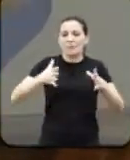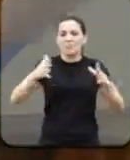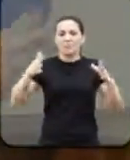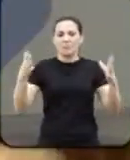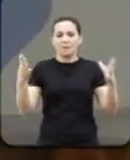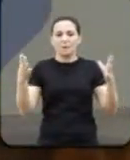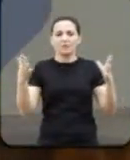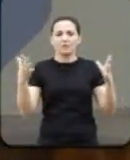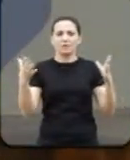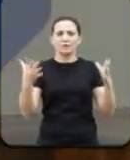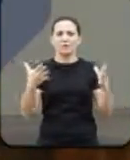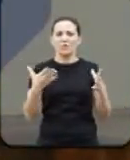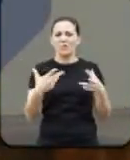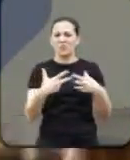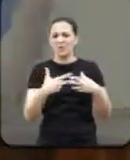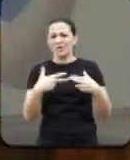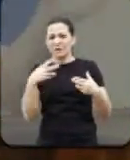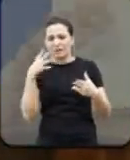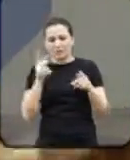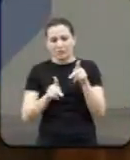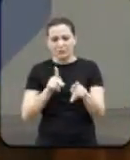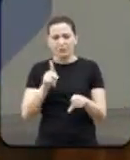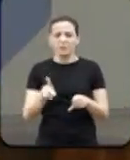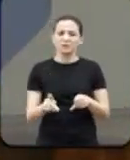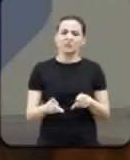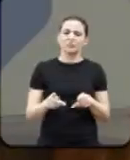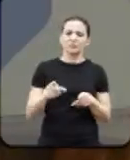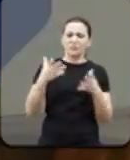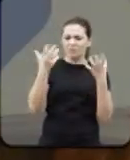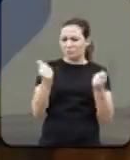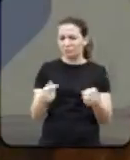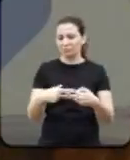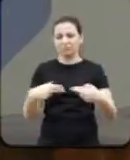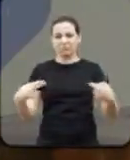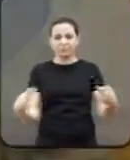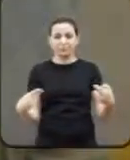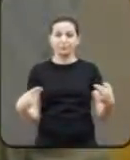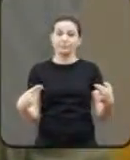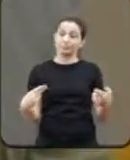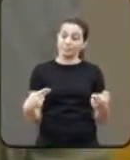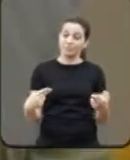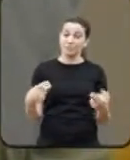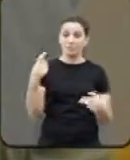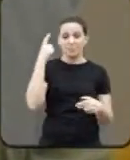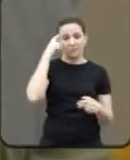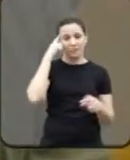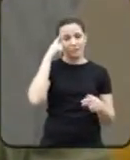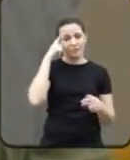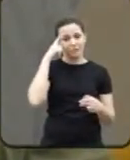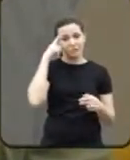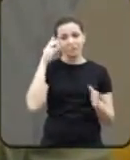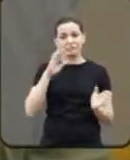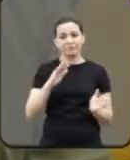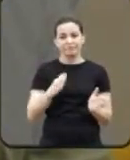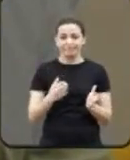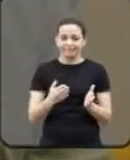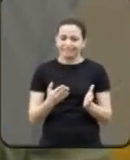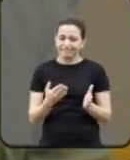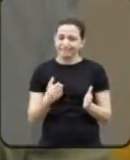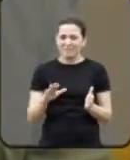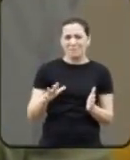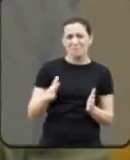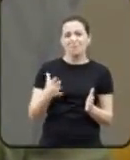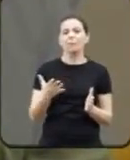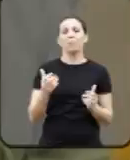descontentamento ou a disposição para reclamar, a conscientização para alguma coisa, vereador? Em parte, sim. Em boa parte, sim. Né?